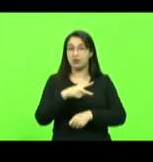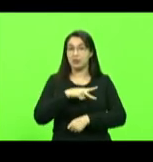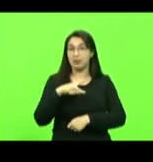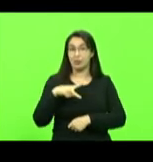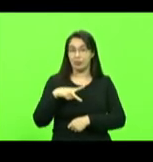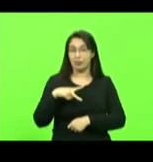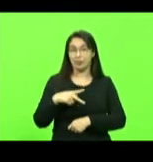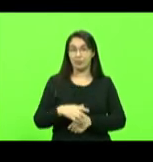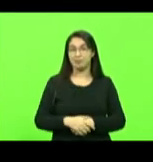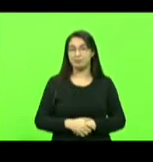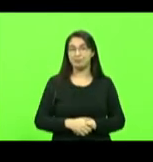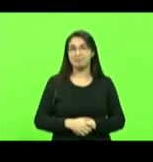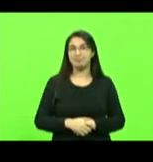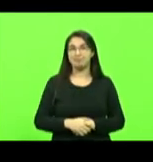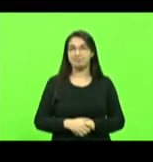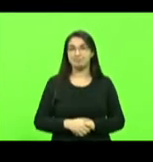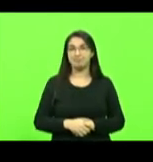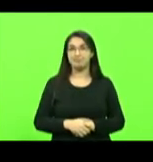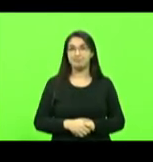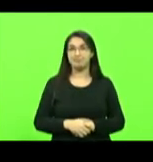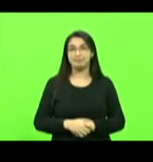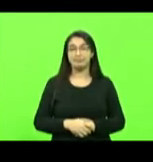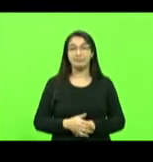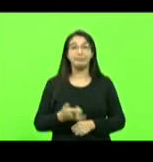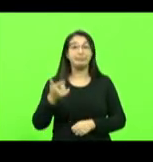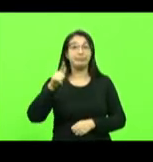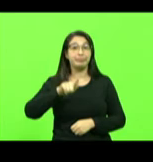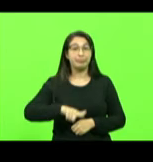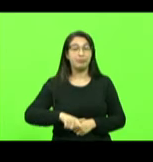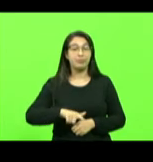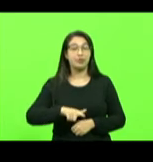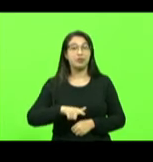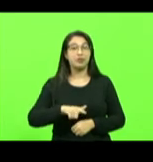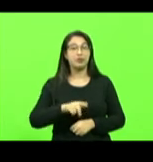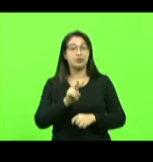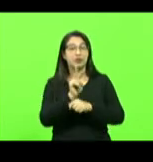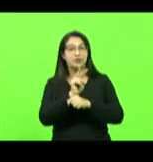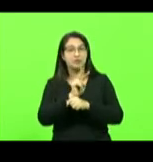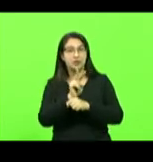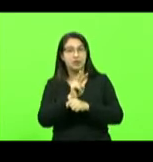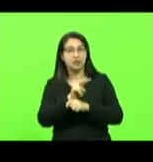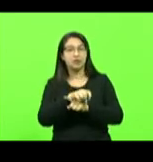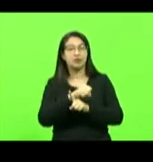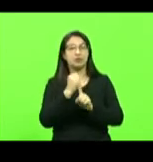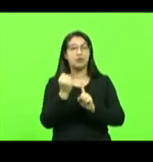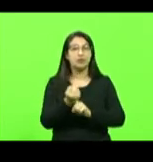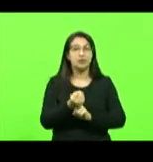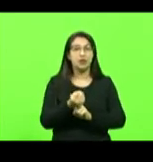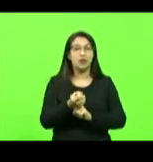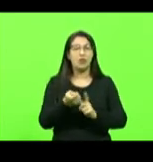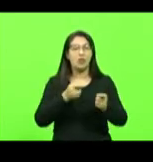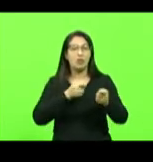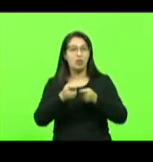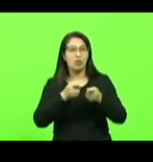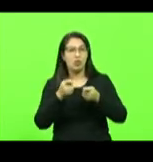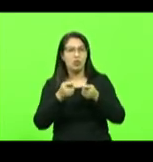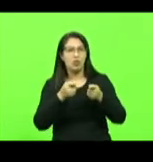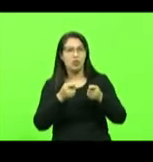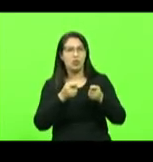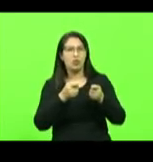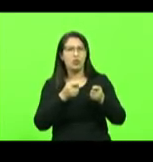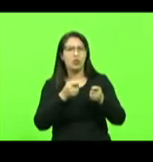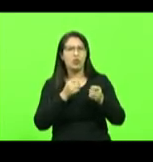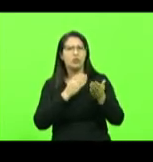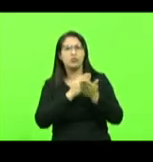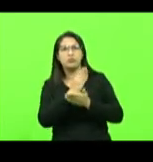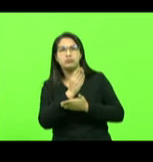ultrapassados. Ele também é necessário para a vigilância socioassistencial e para o controle dos resultados alcançados. Engano